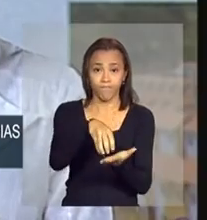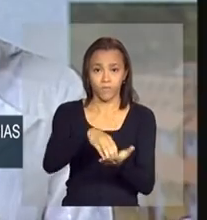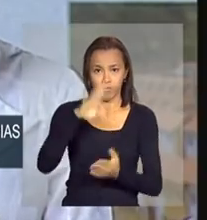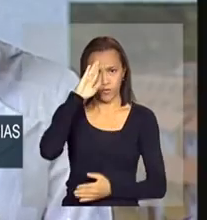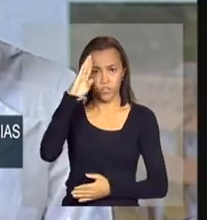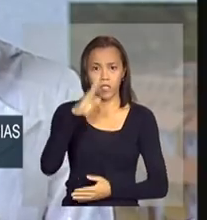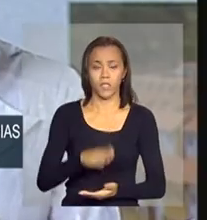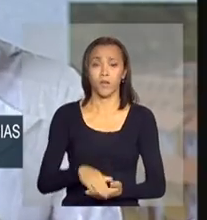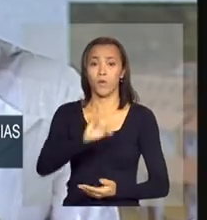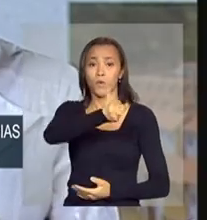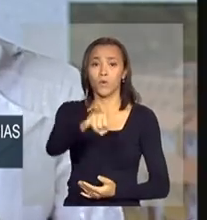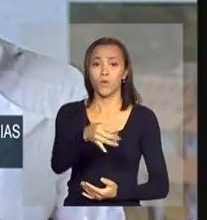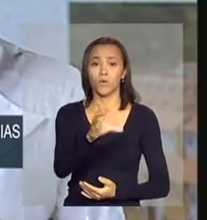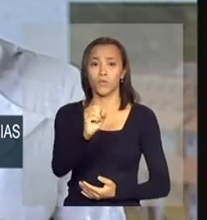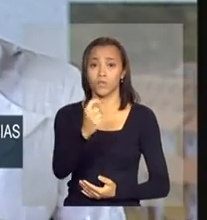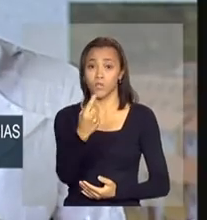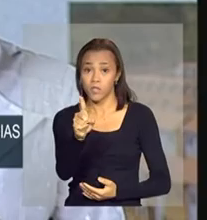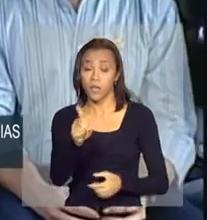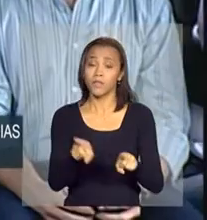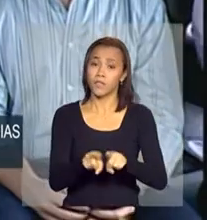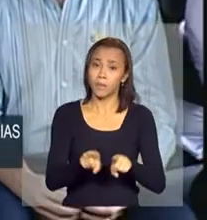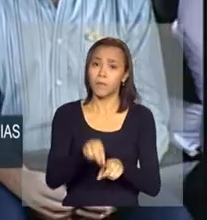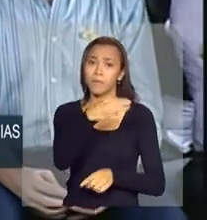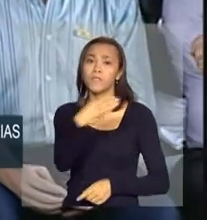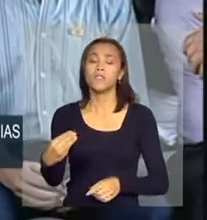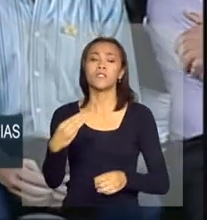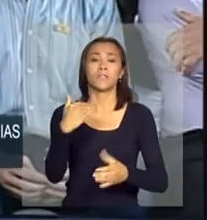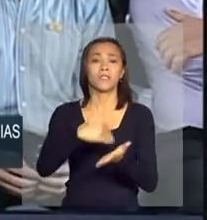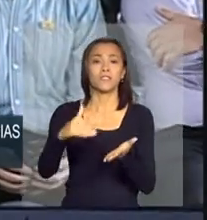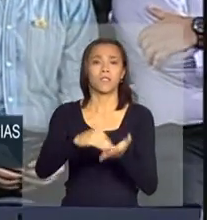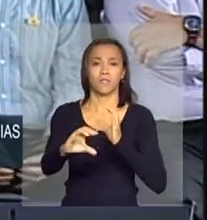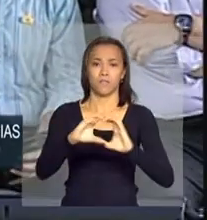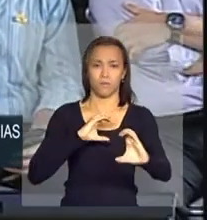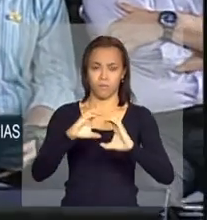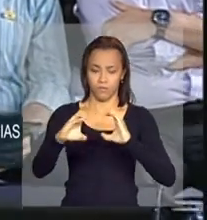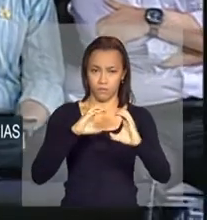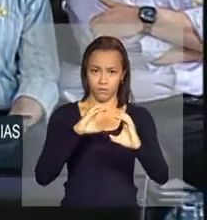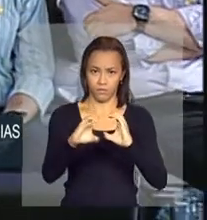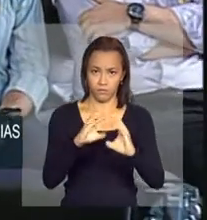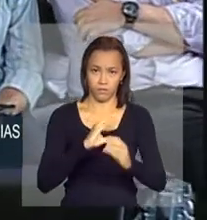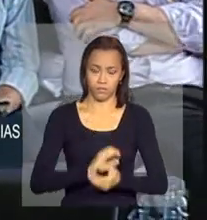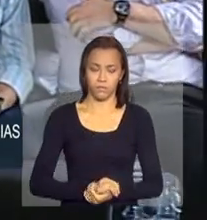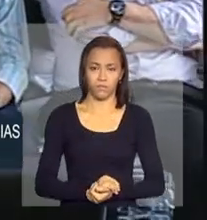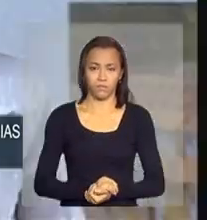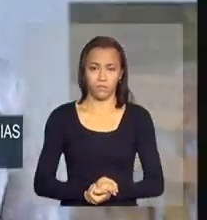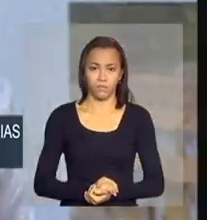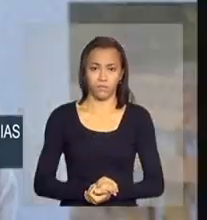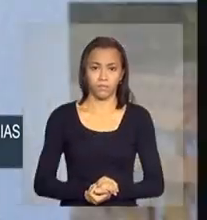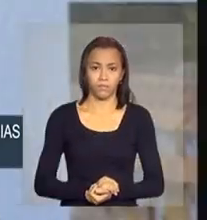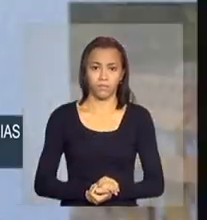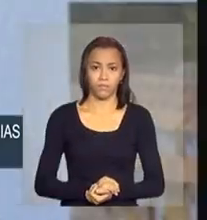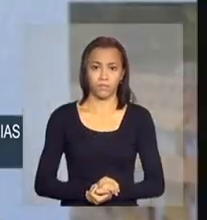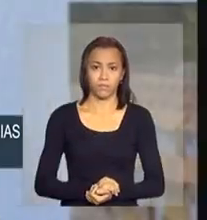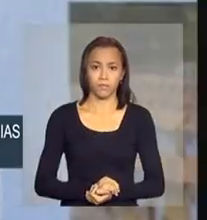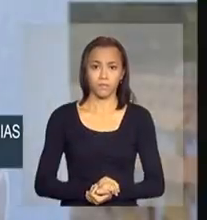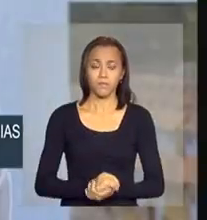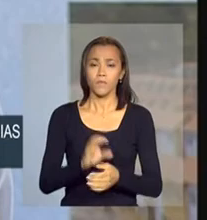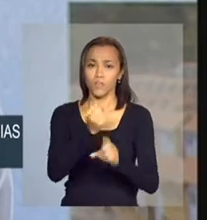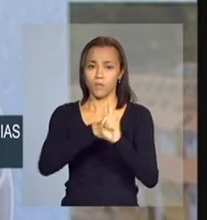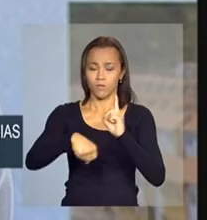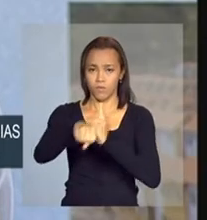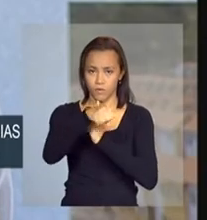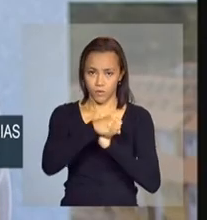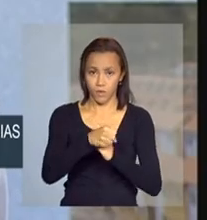General José elito a ministra da secretaria de comunicação a secretaria de comunicação